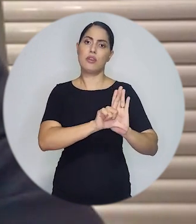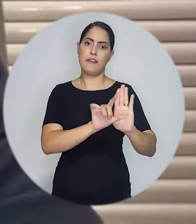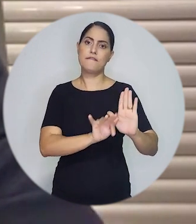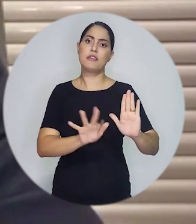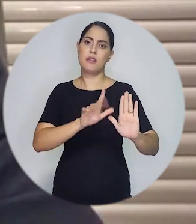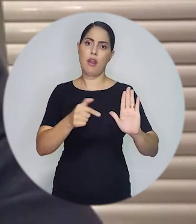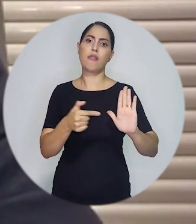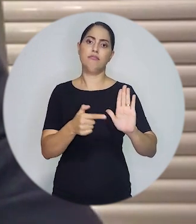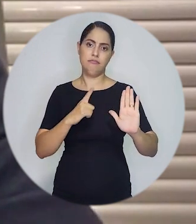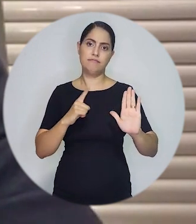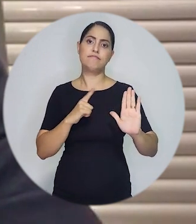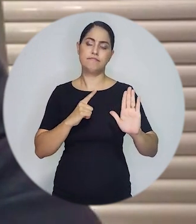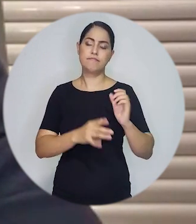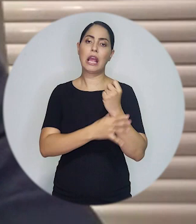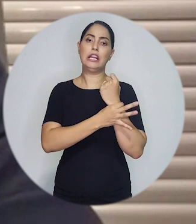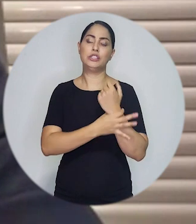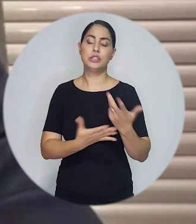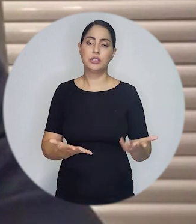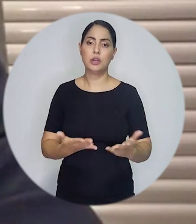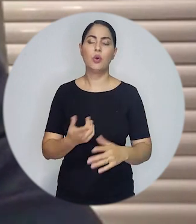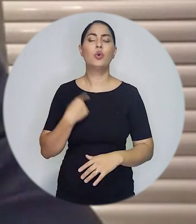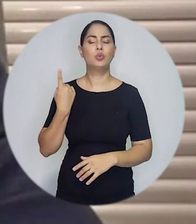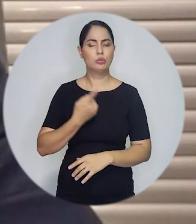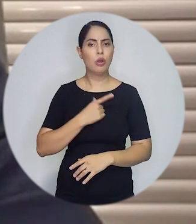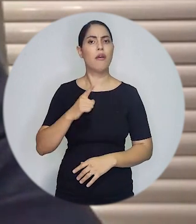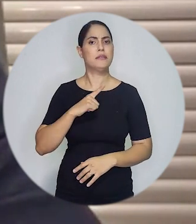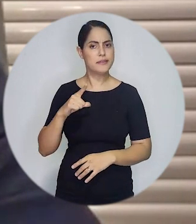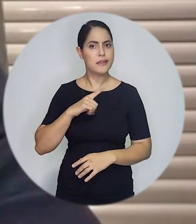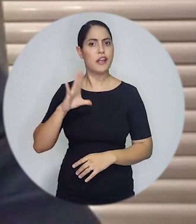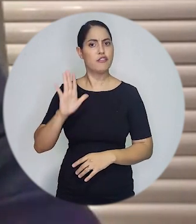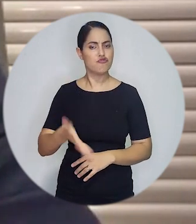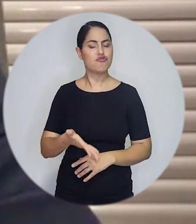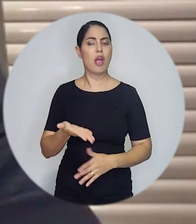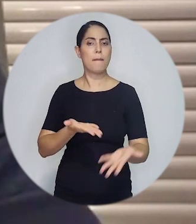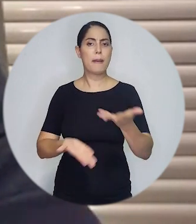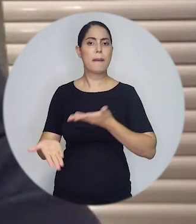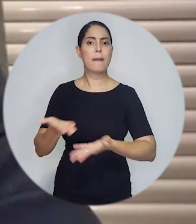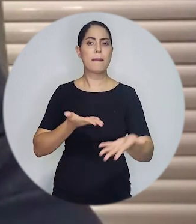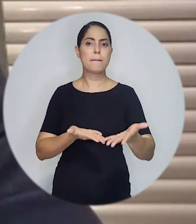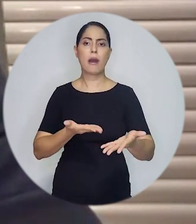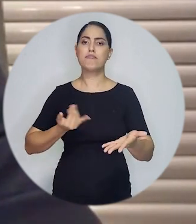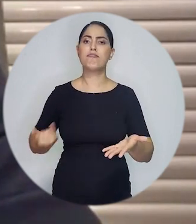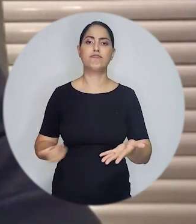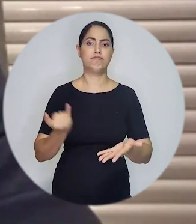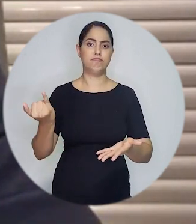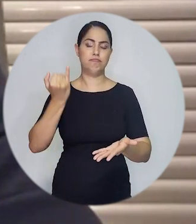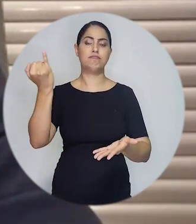que estão na Lei Federal do Estatuto. Então tem sido muito produtivo, nós temos encontrado